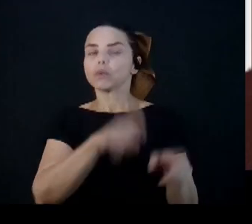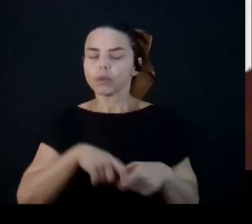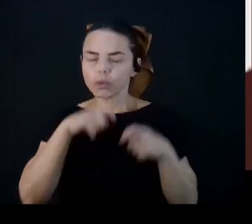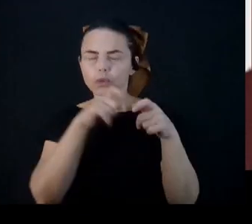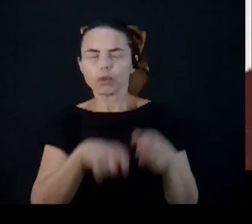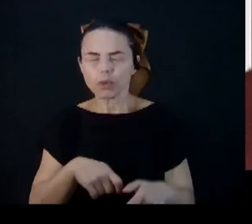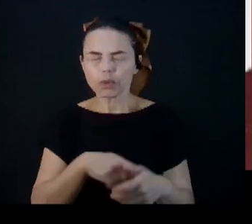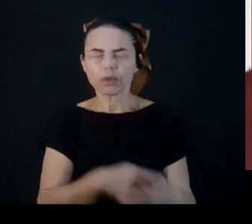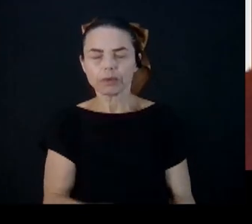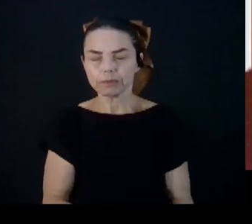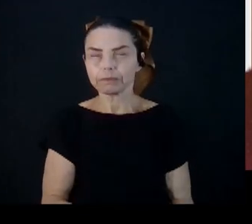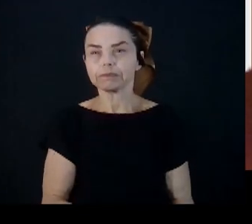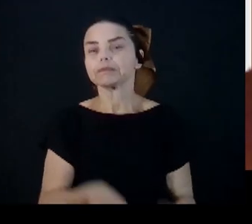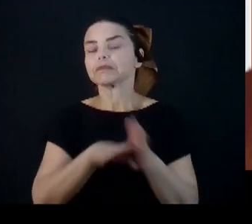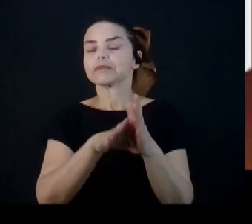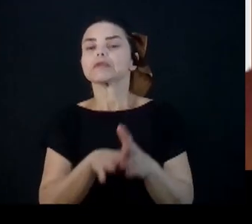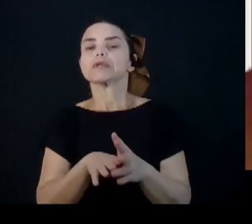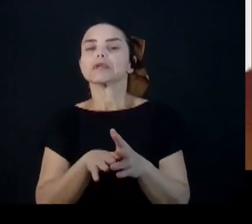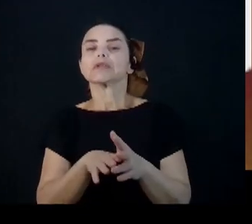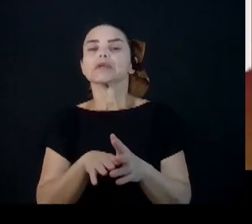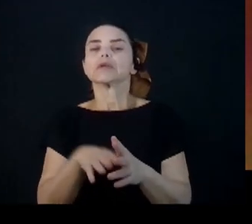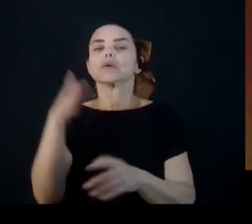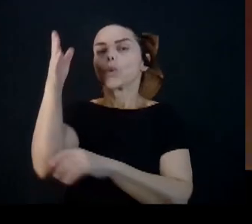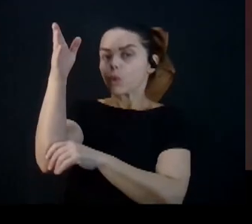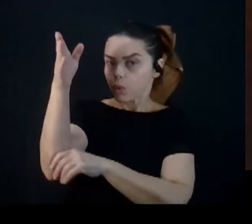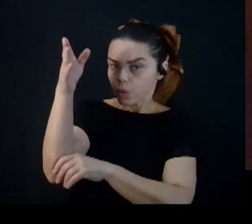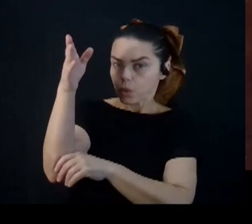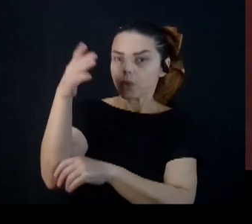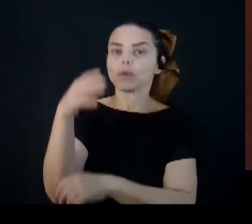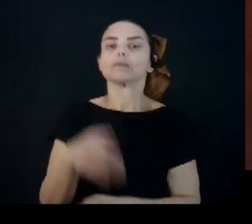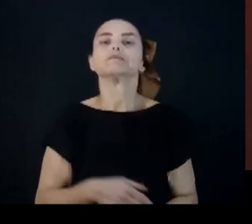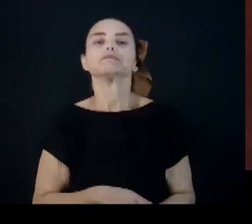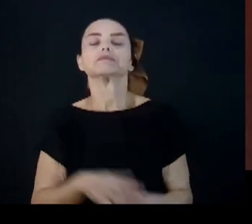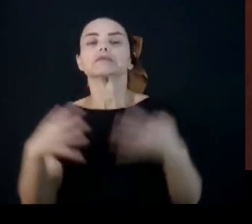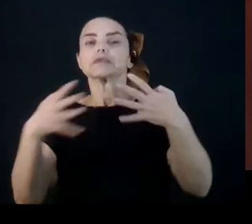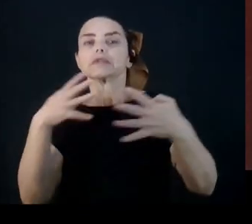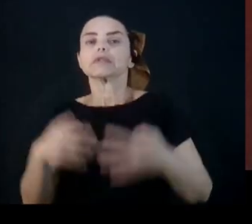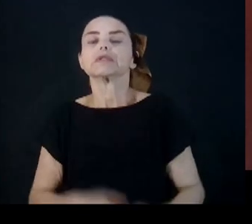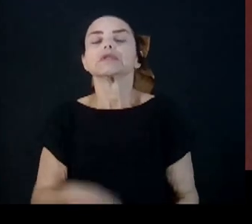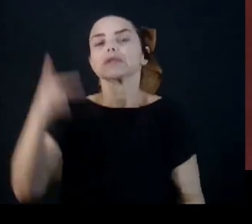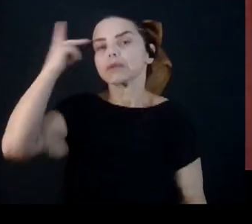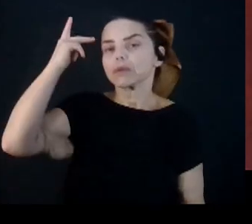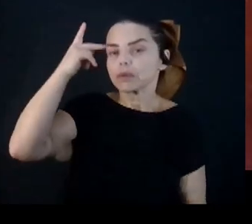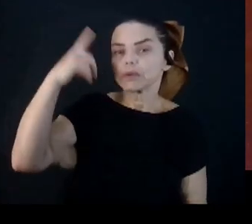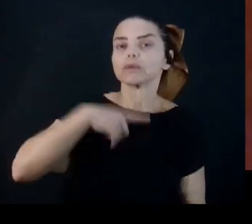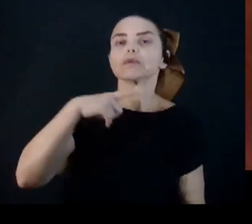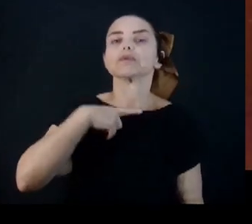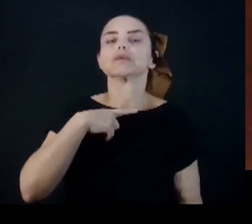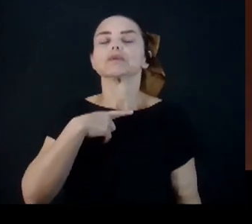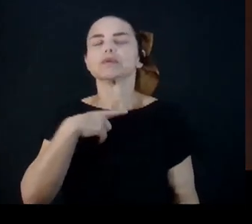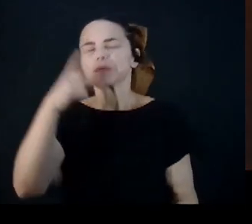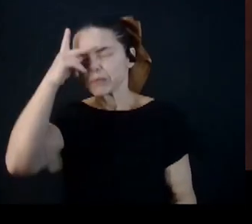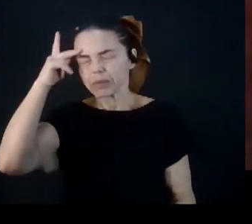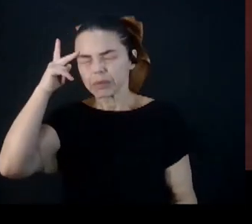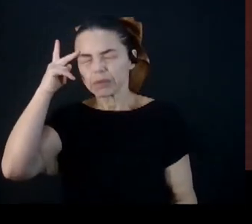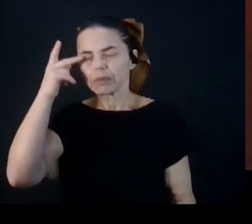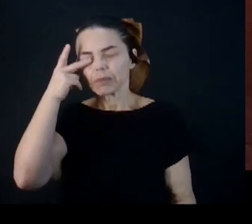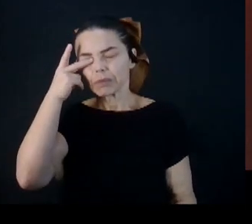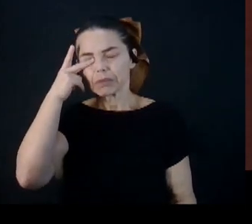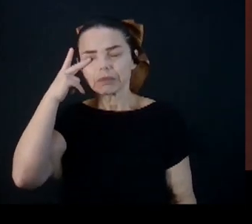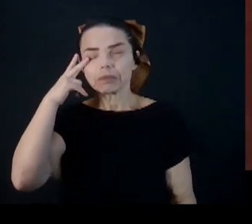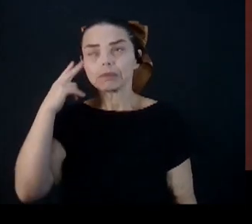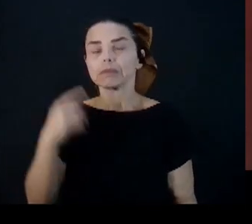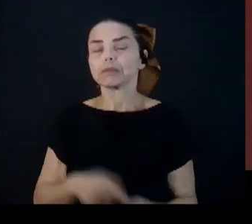na hospedaria em São Paulo, lá no Brás, e lá já tinha um capataz da fazenda. Quando o barão